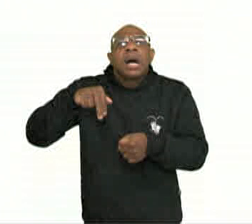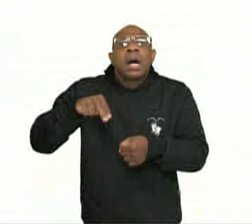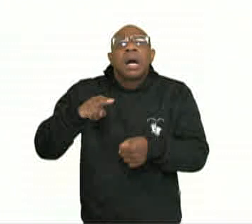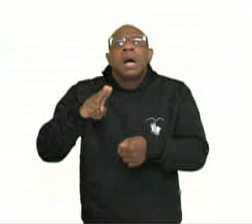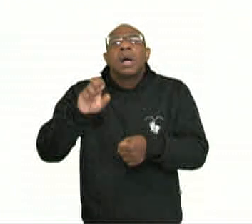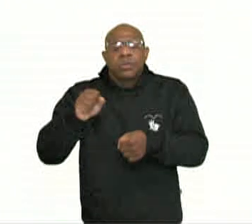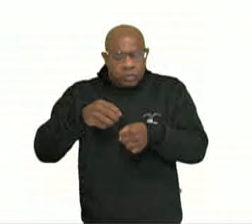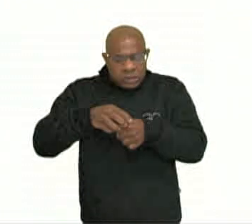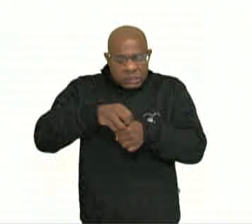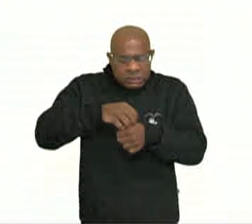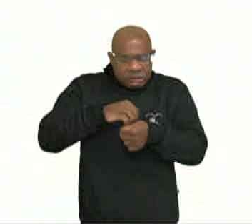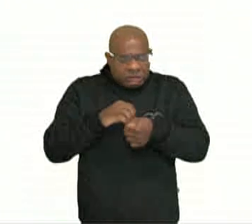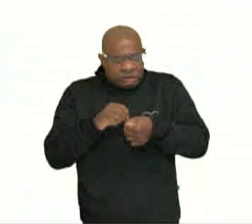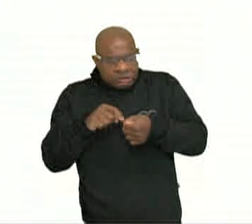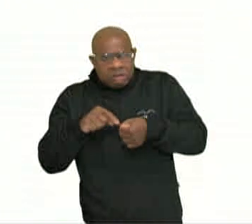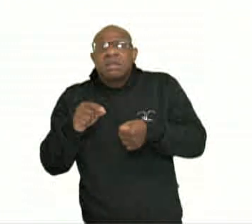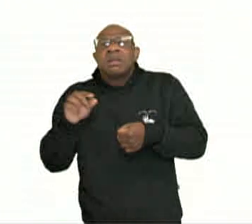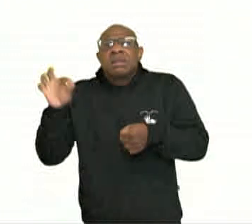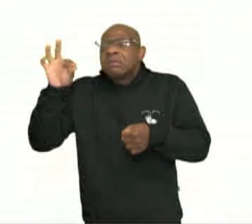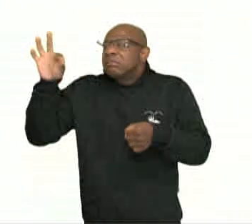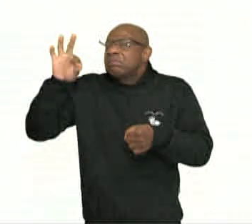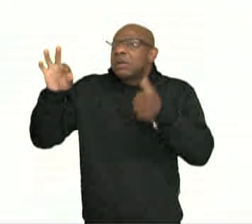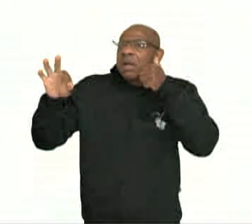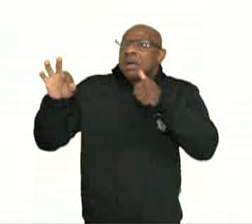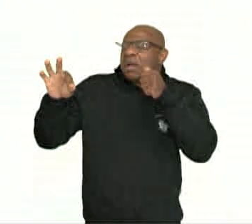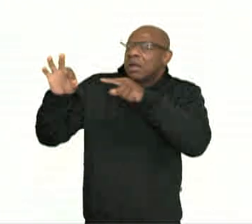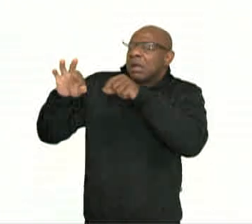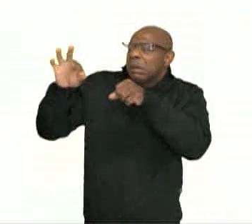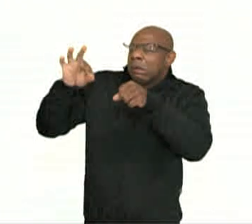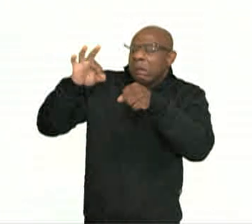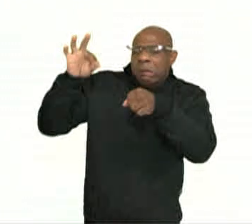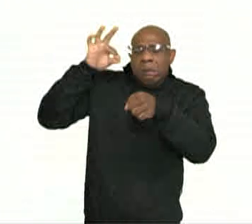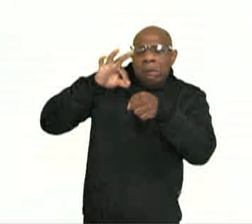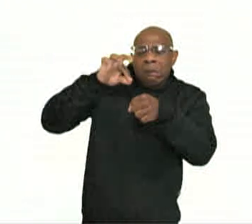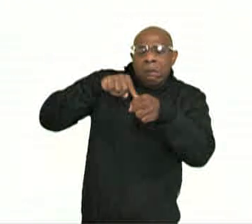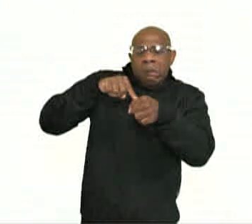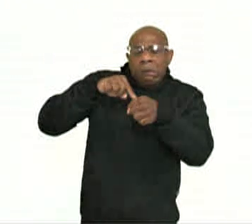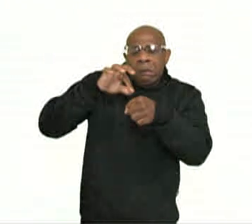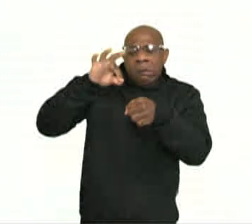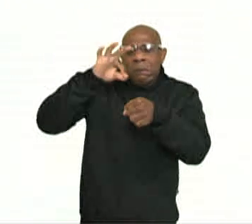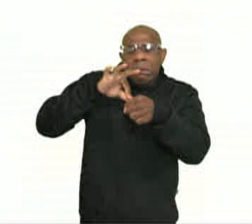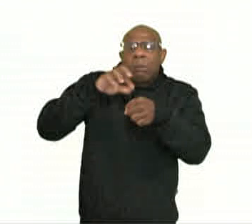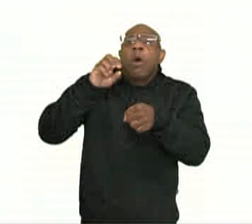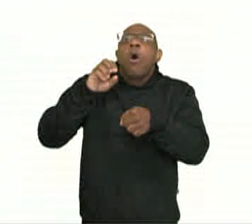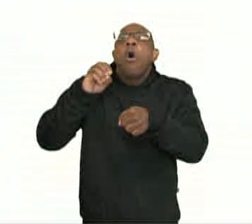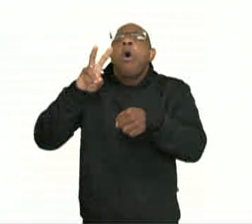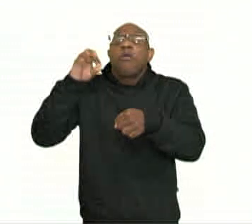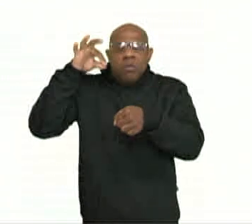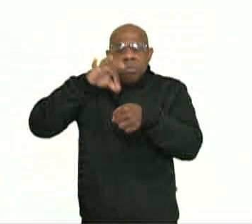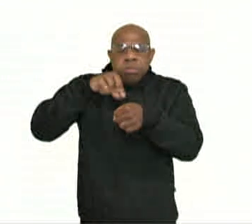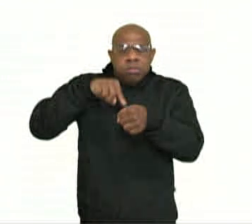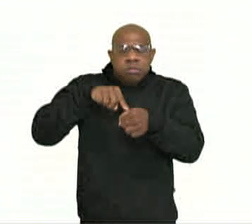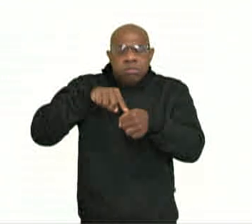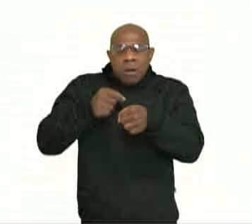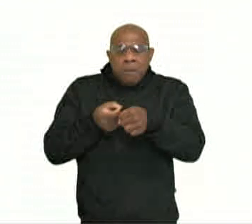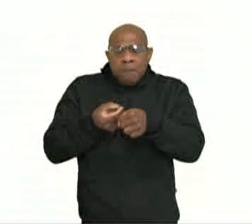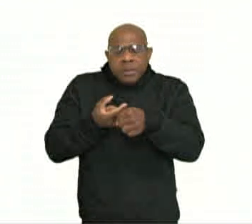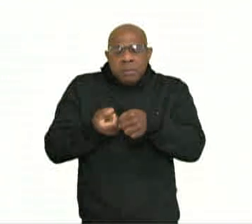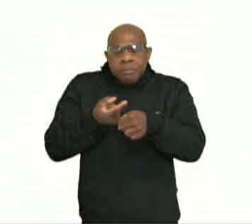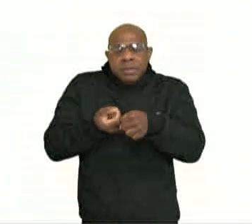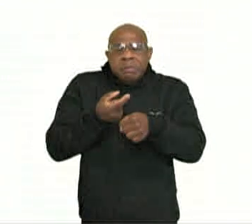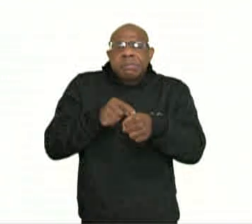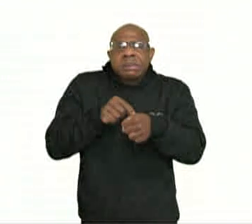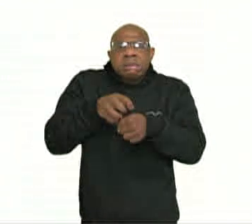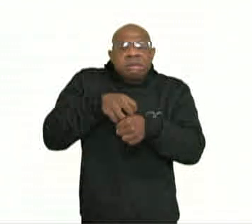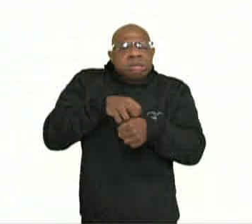noite, quando as fêmeas vão depositar então os ovos ali, né, na região anal, o que costuma atrapalhar o sono dos